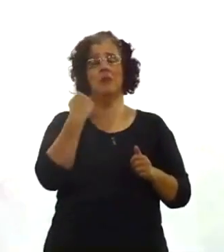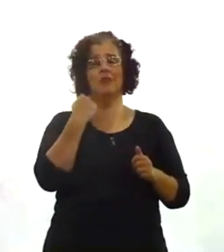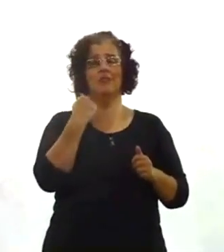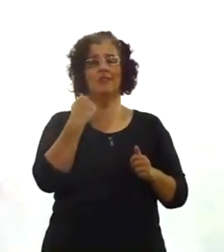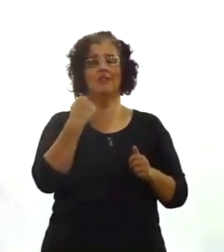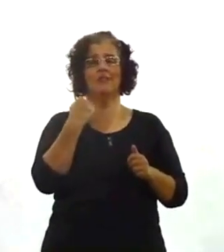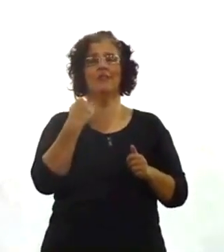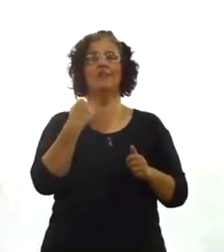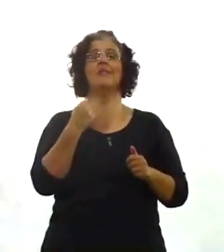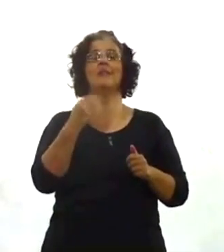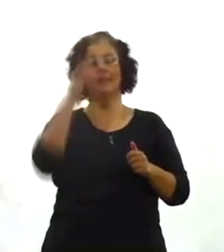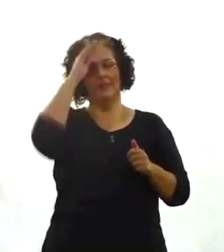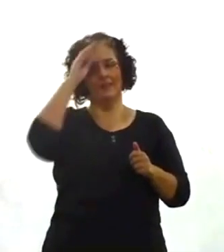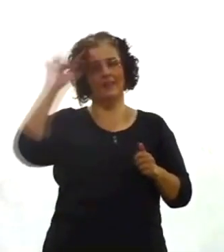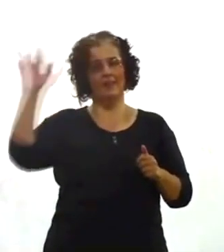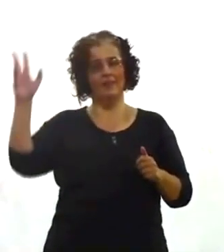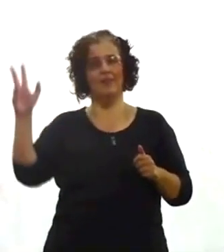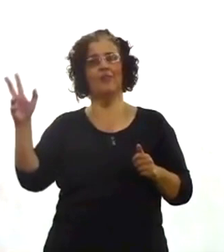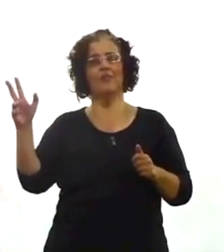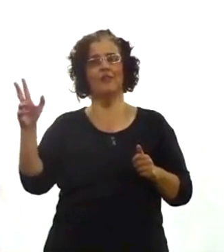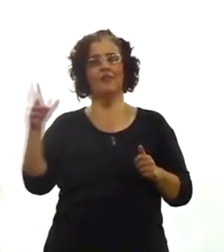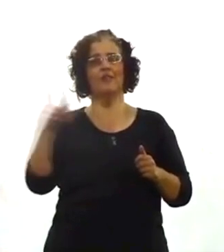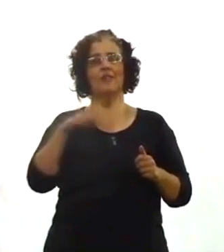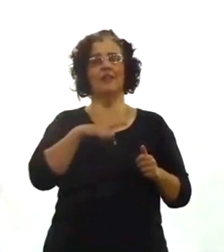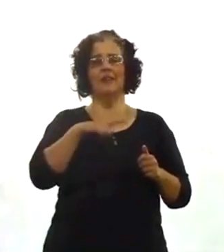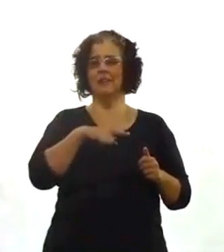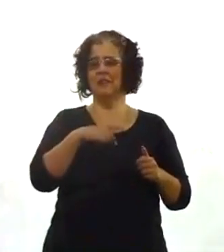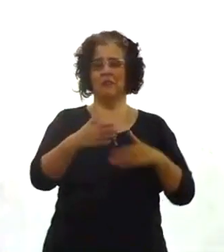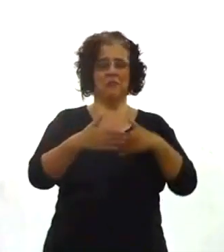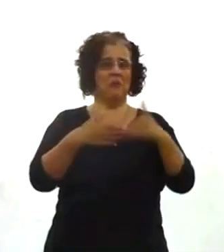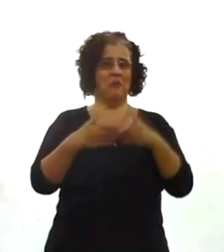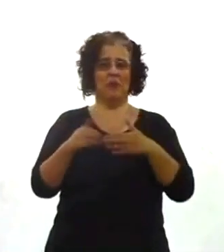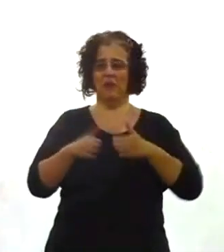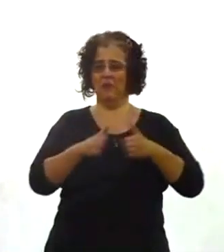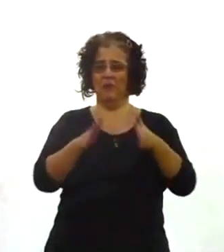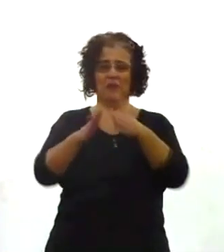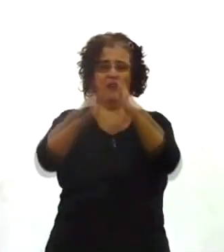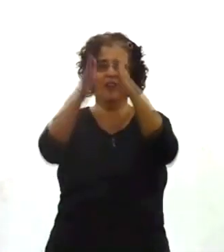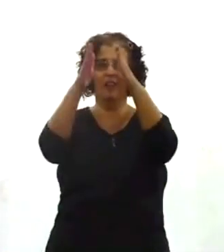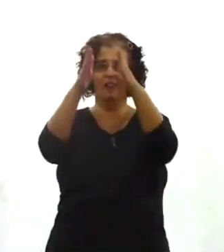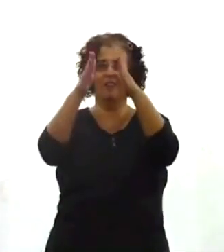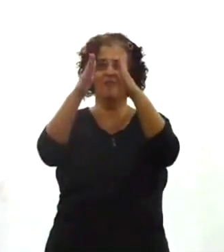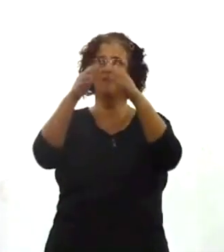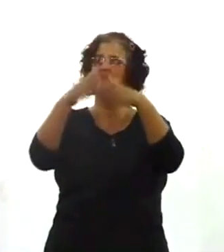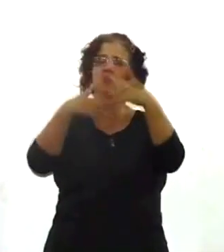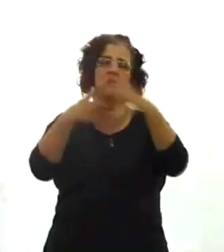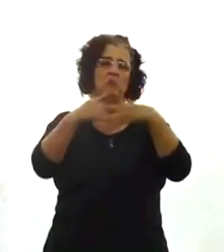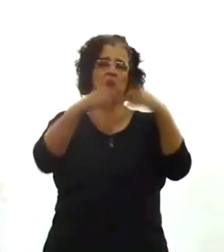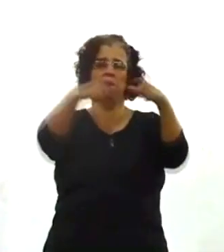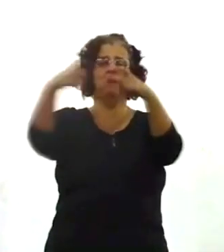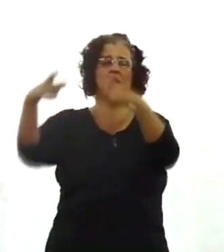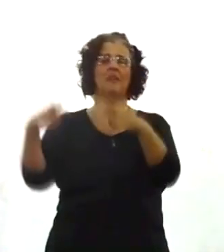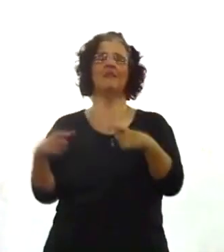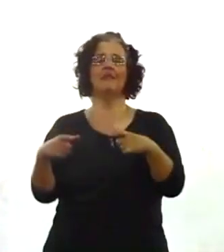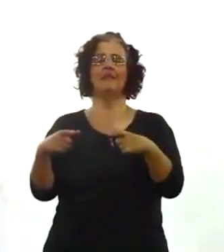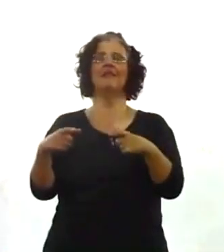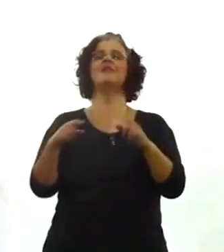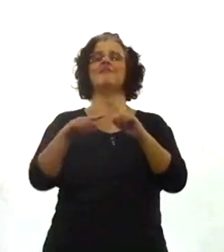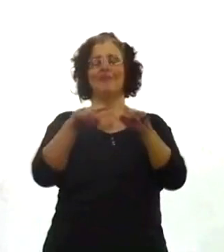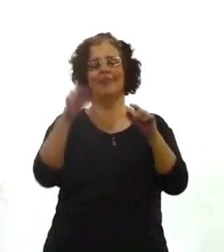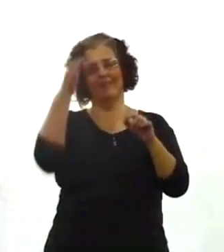que nós podemos passar pelo que for, Cristo está conosco.